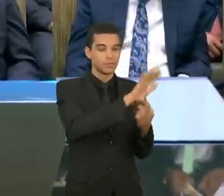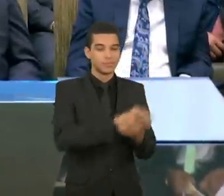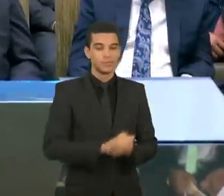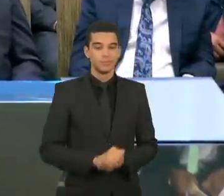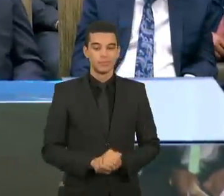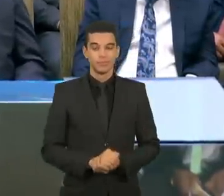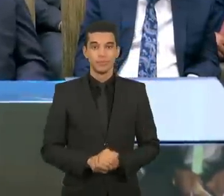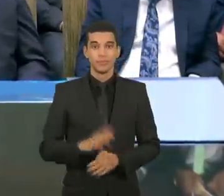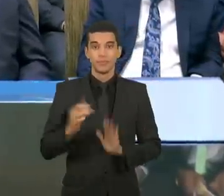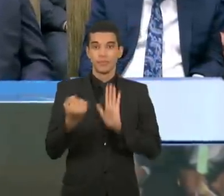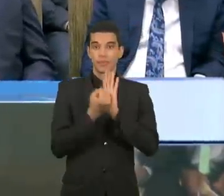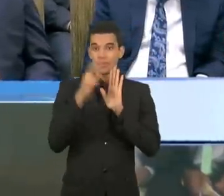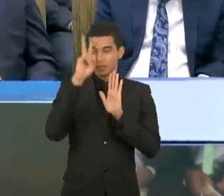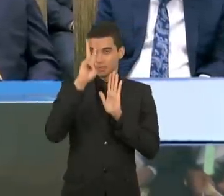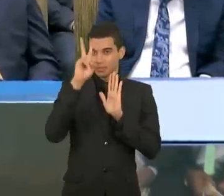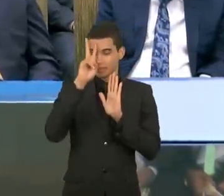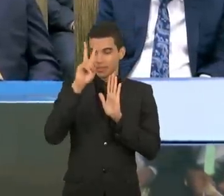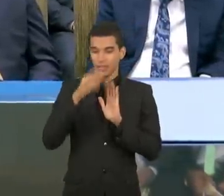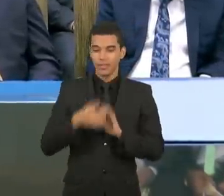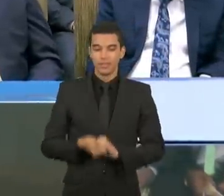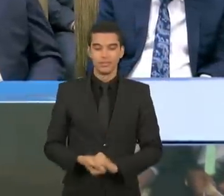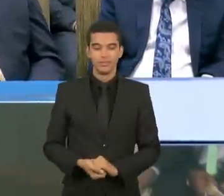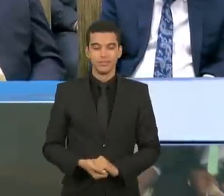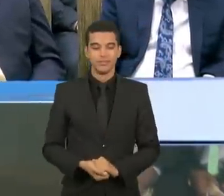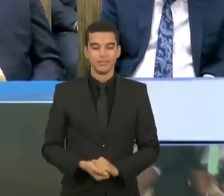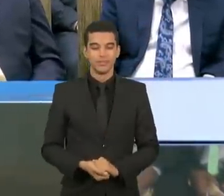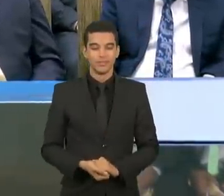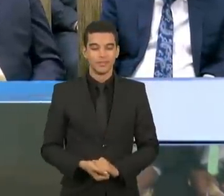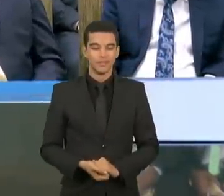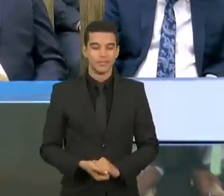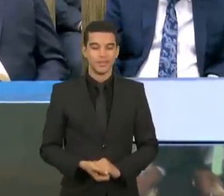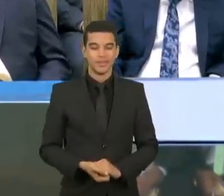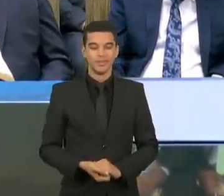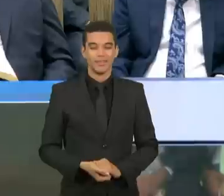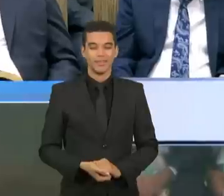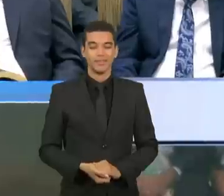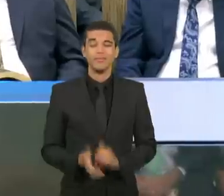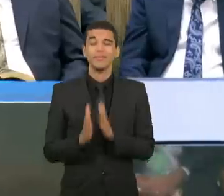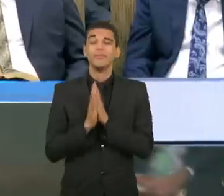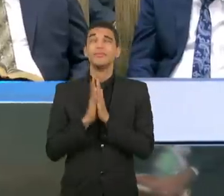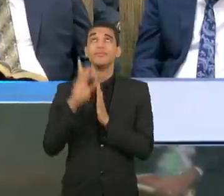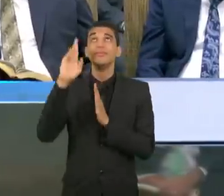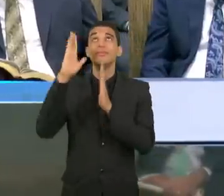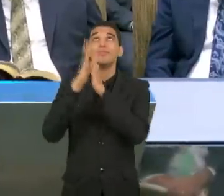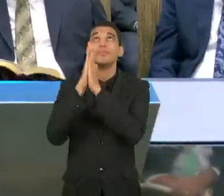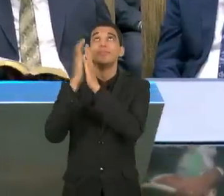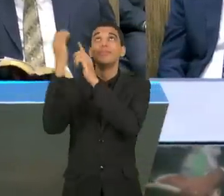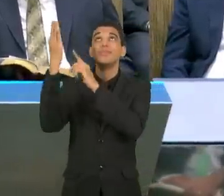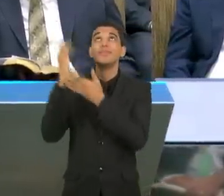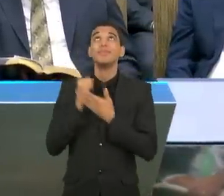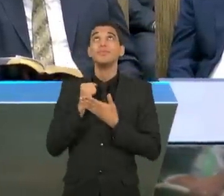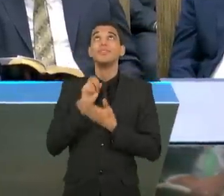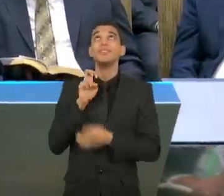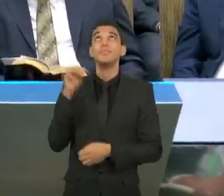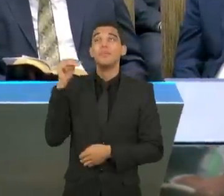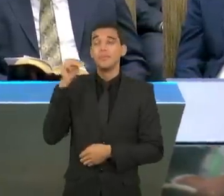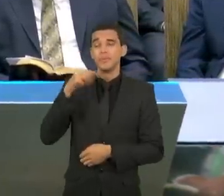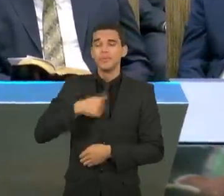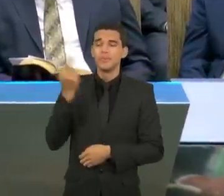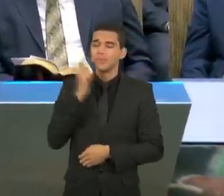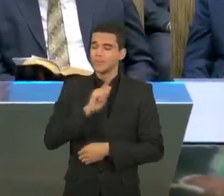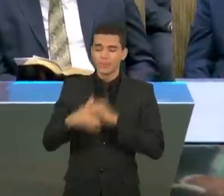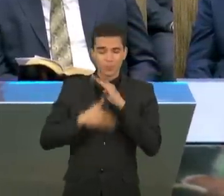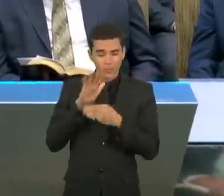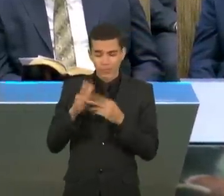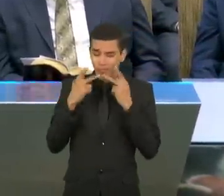Na história. Agora eu vou terminar e quero que Deus me ajude, Senhor, para em 5 minutos eu poder falar tudo que... Não vai dar